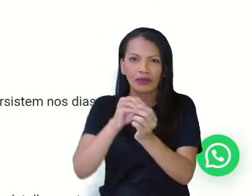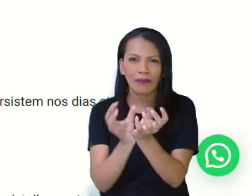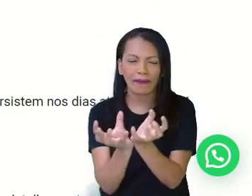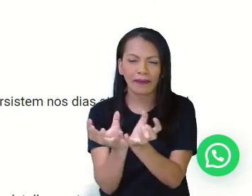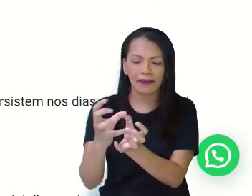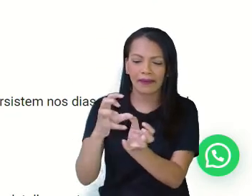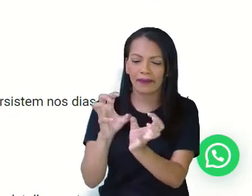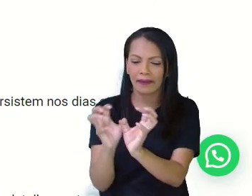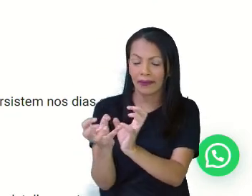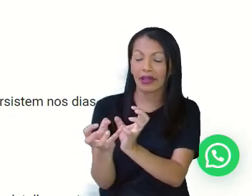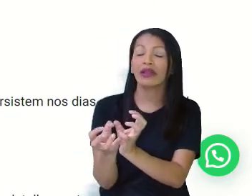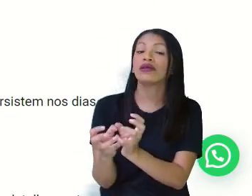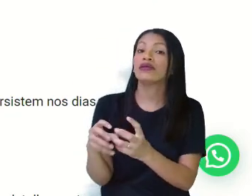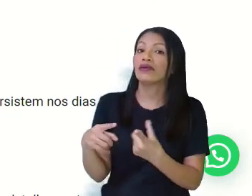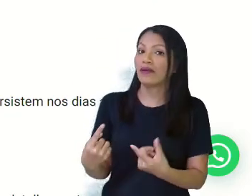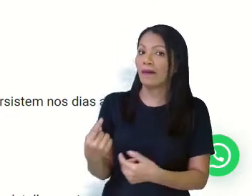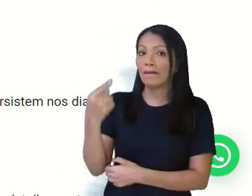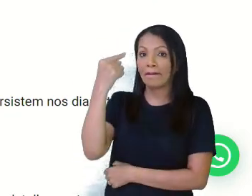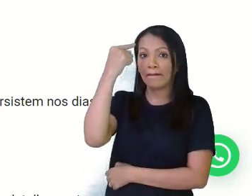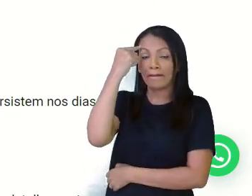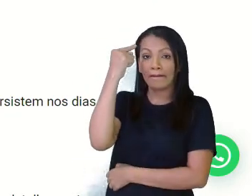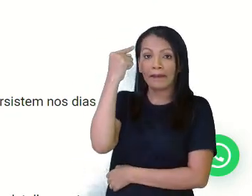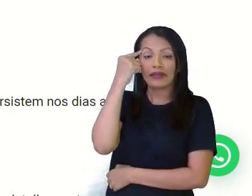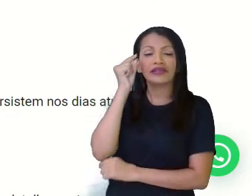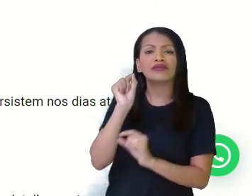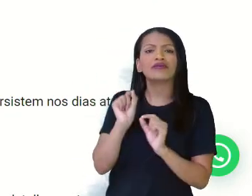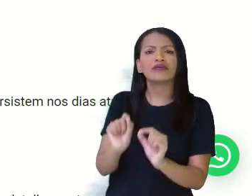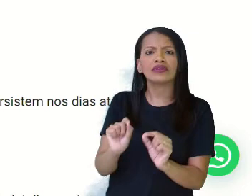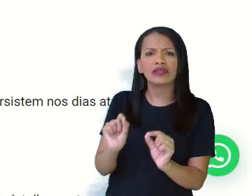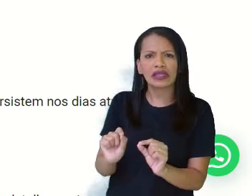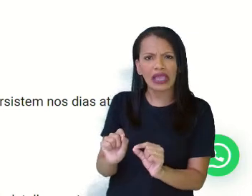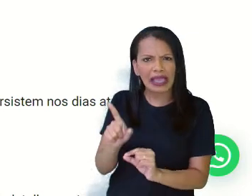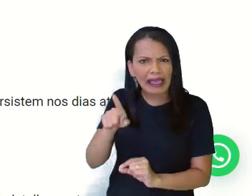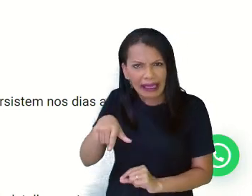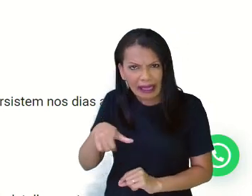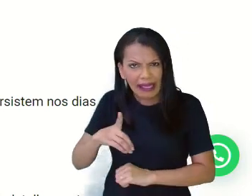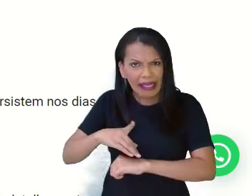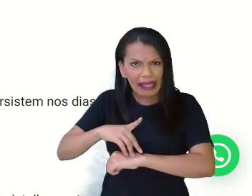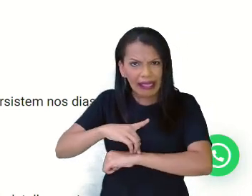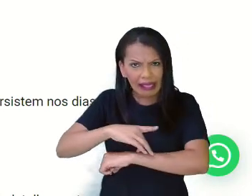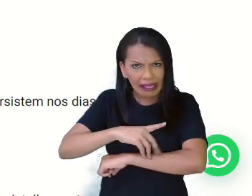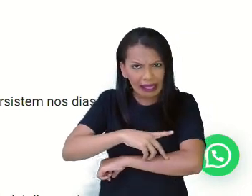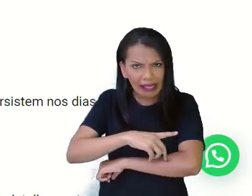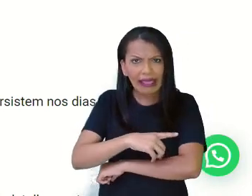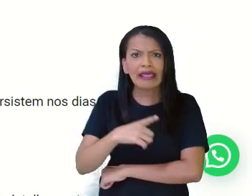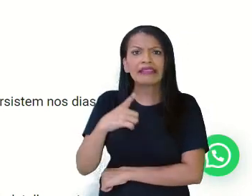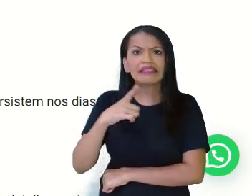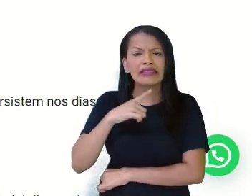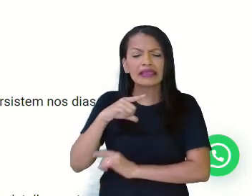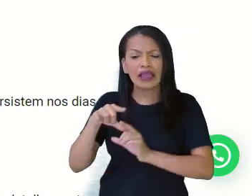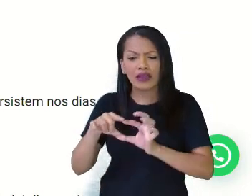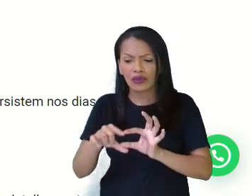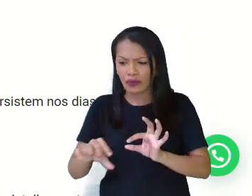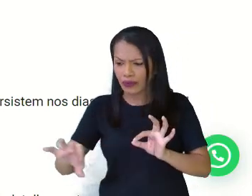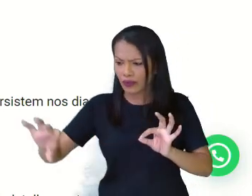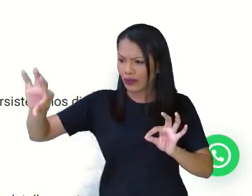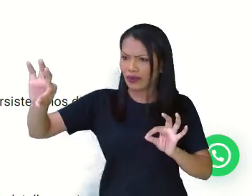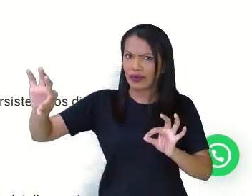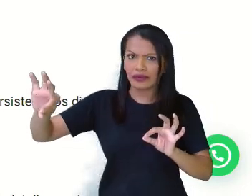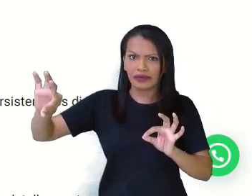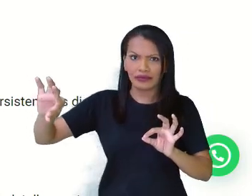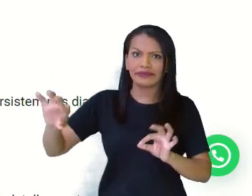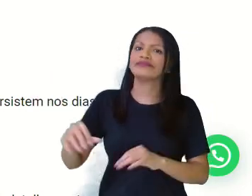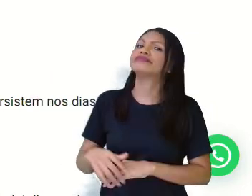a gente fica pensando, mas será que realmente esses dinos tinham cauda? Nas últimas